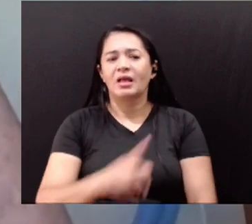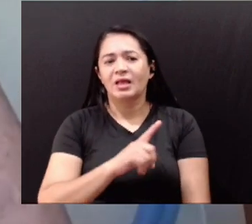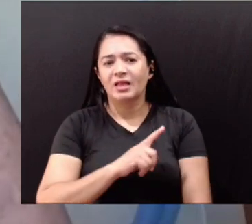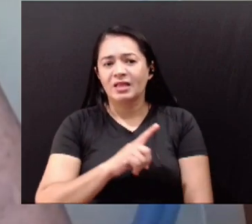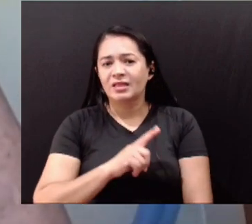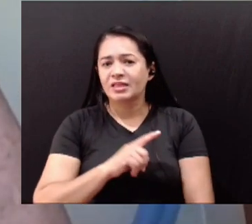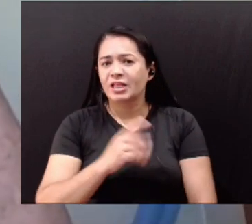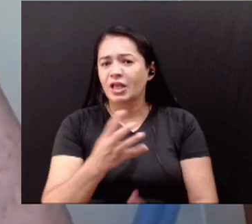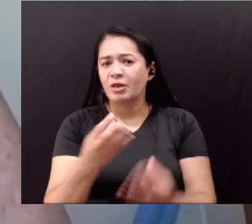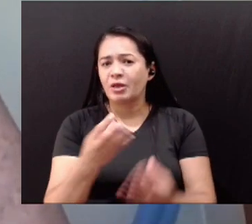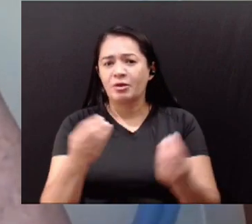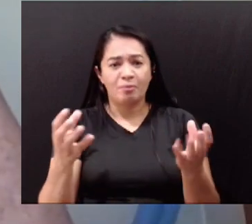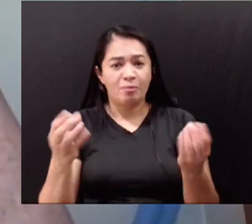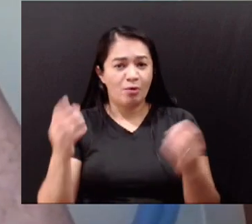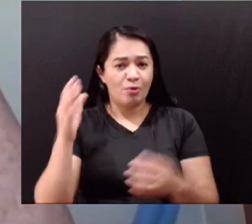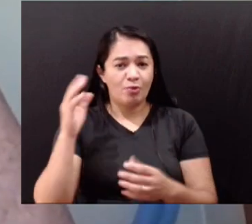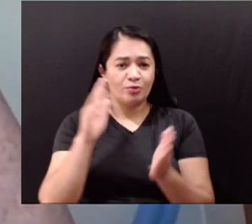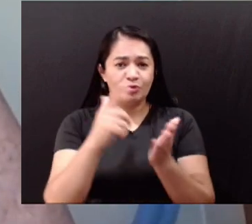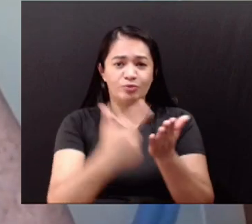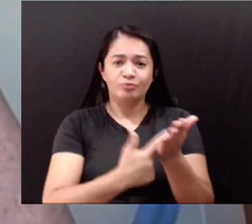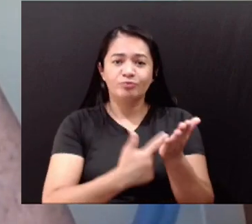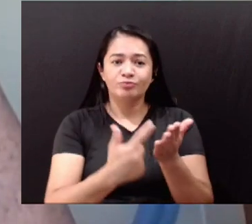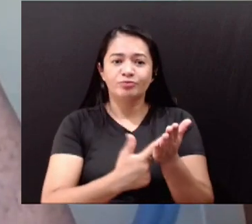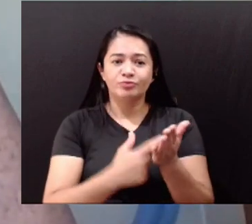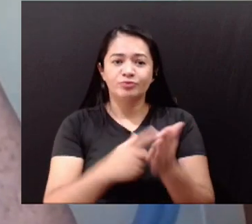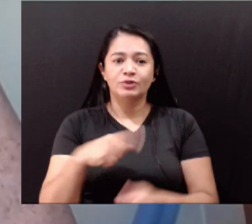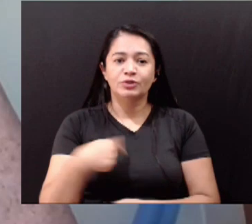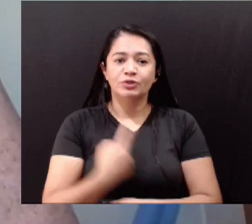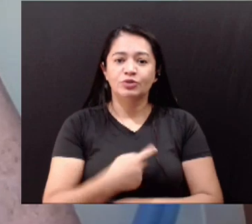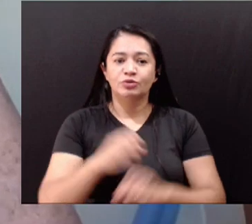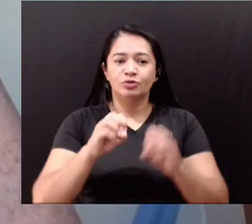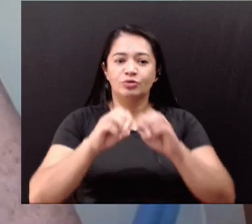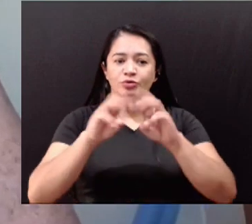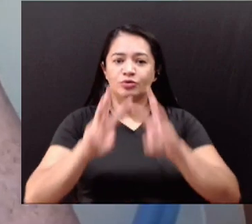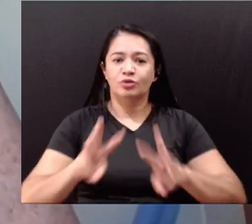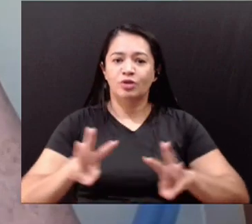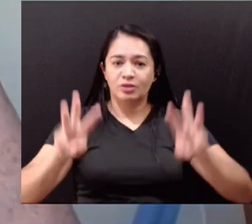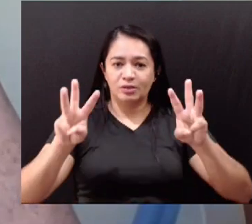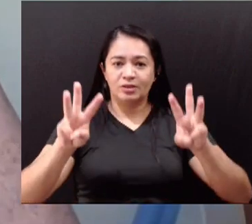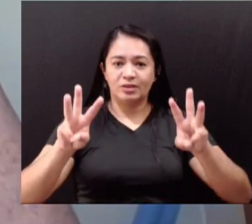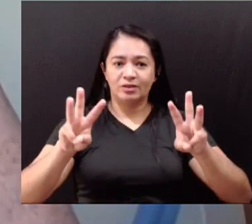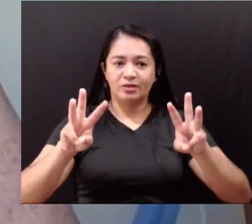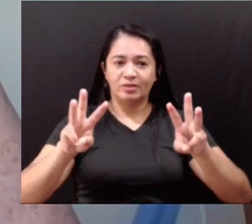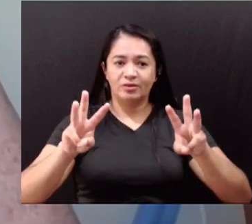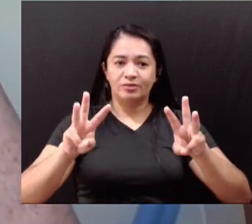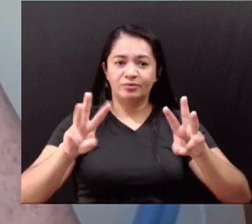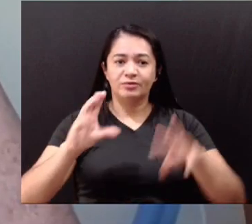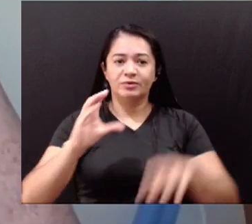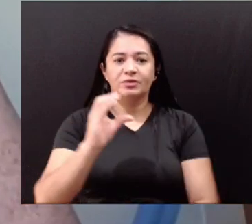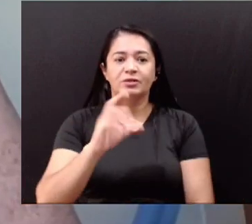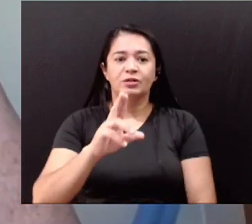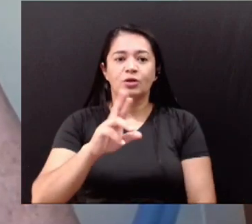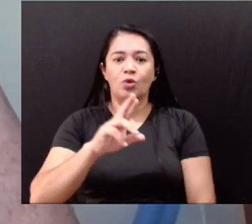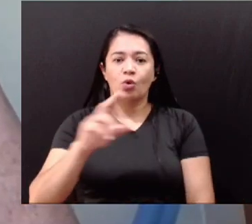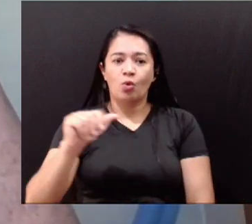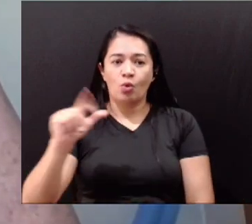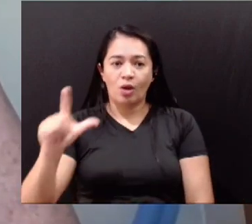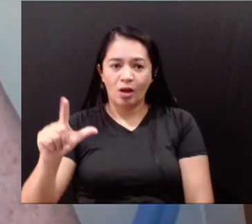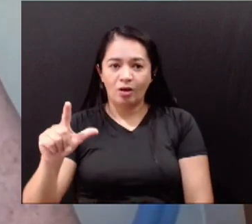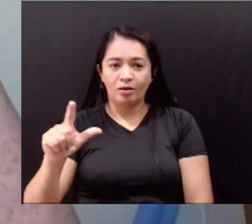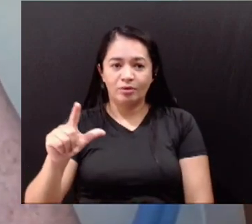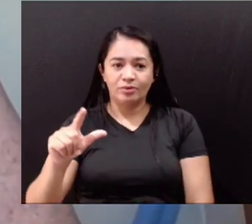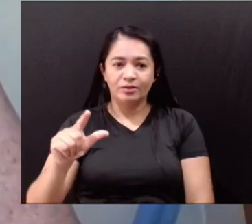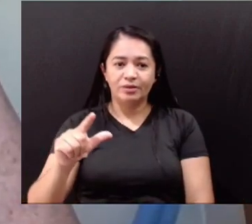isso, e no nosso site, que é Cohousing Senior Vila